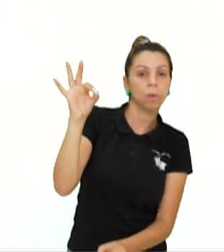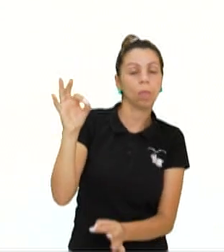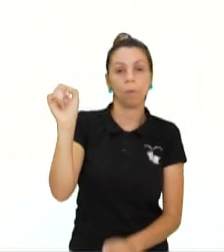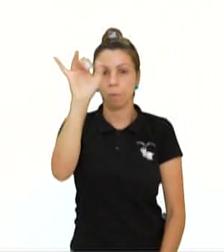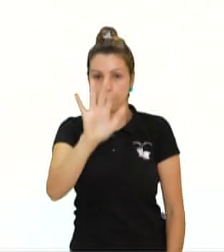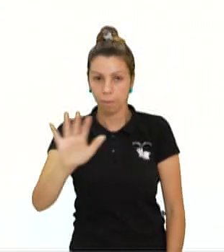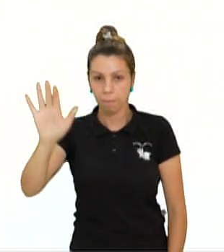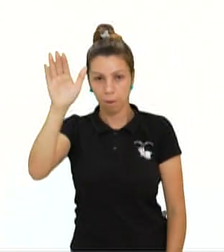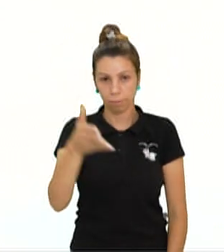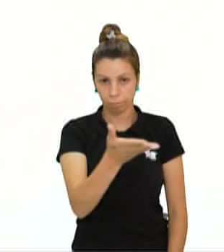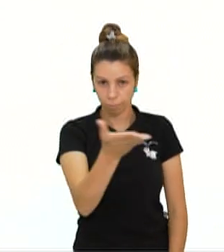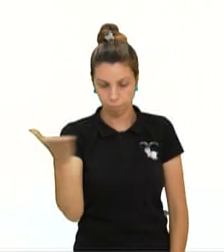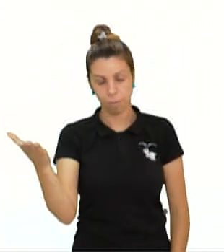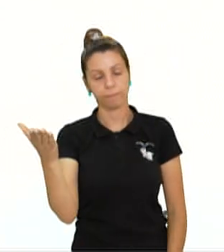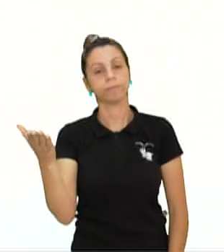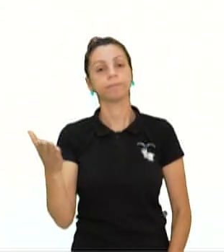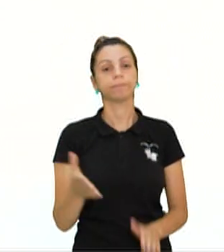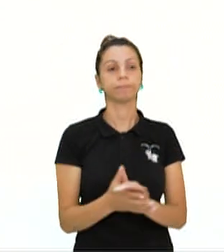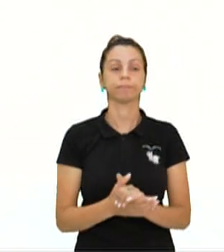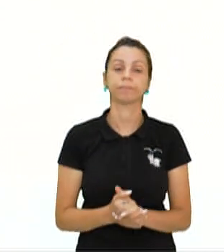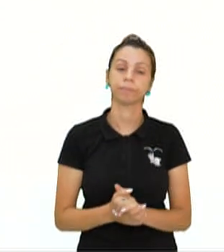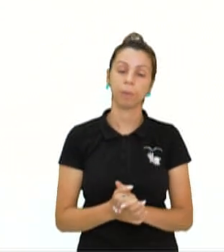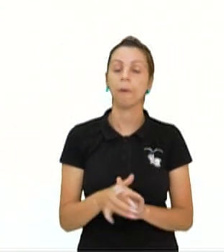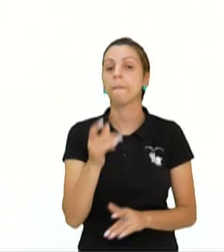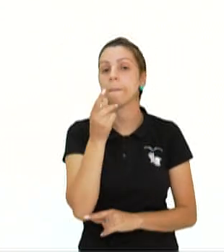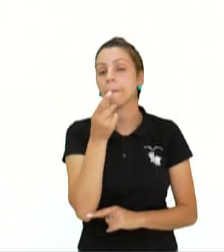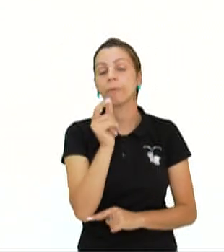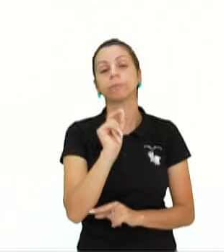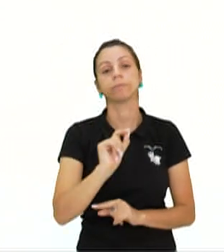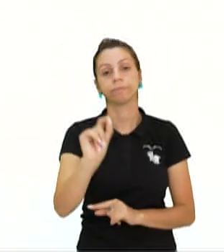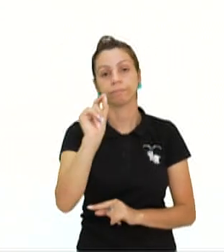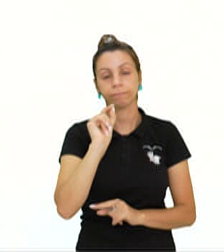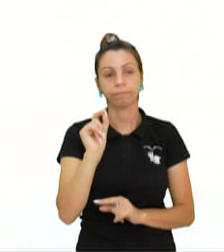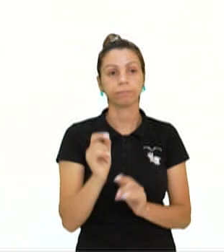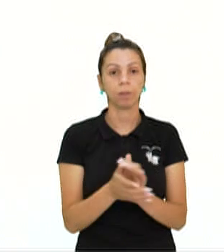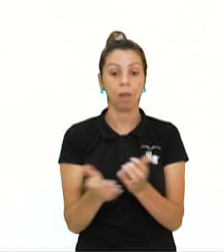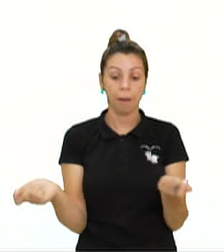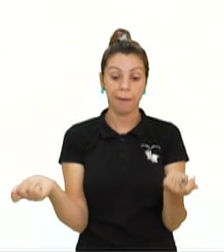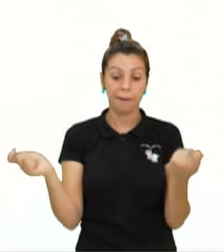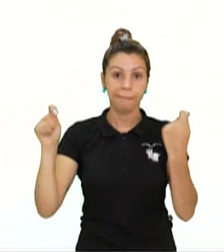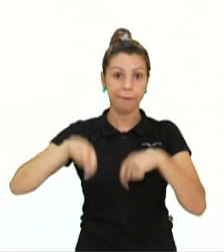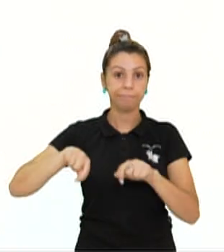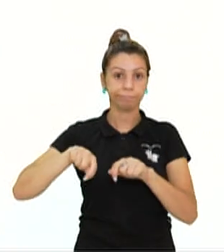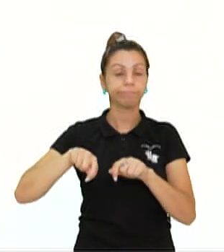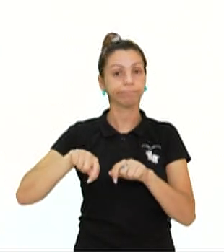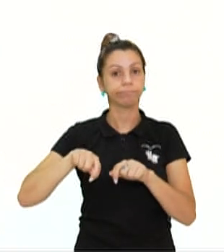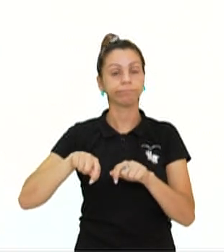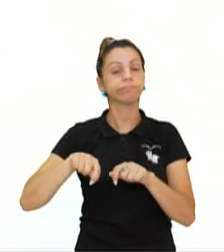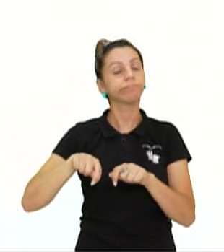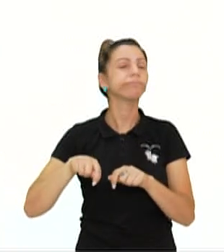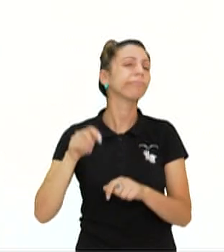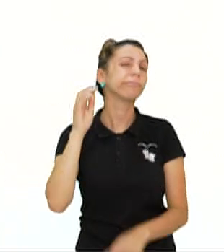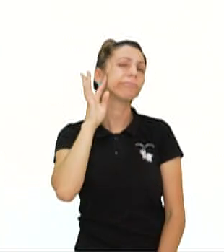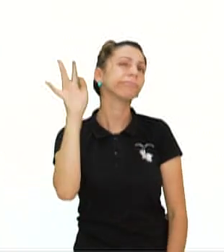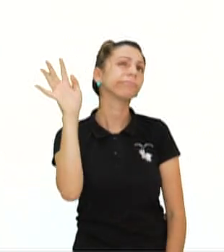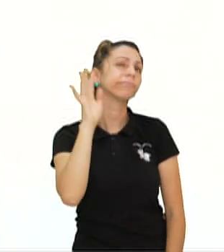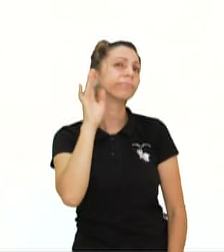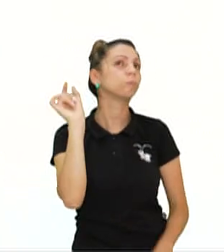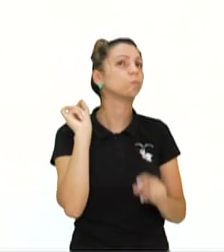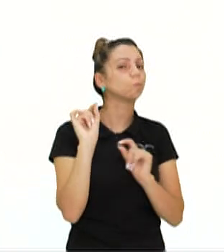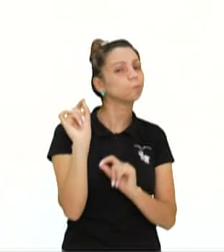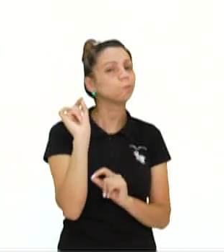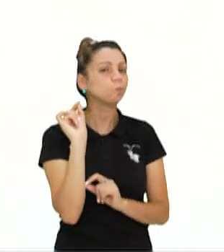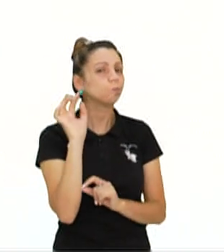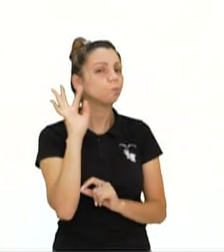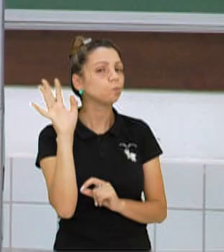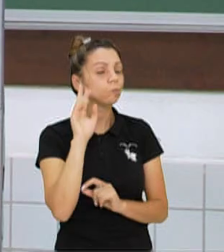para vocês. Veja, se está falando de capacidade, né, a gente vai ter que pensar